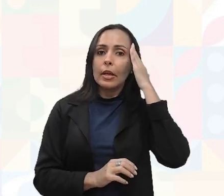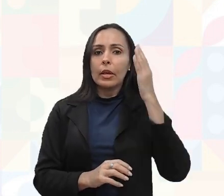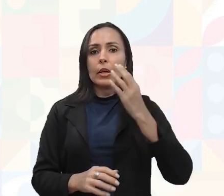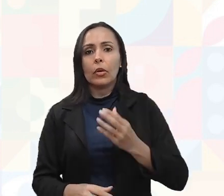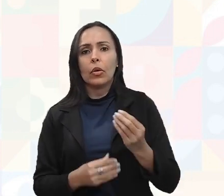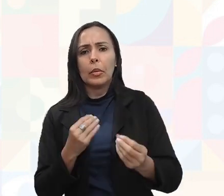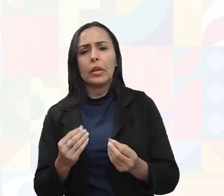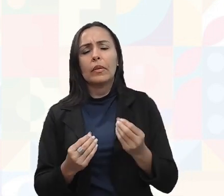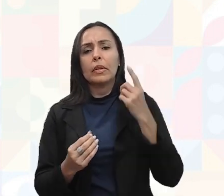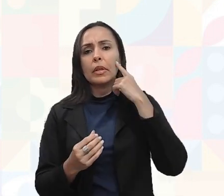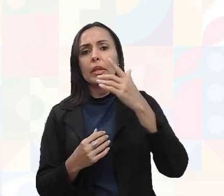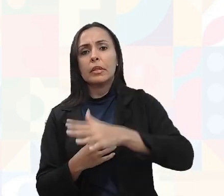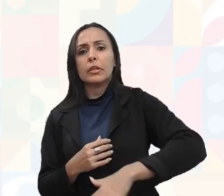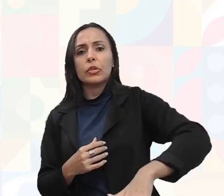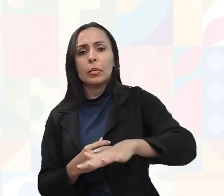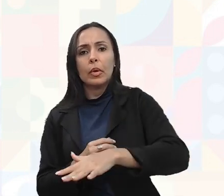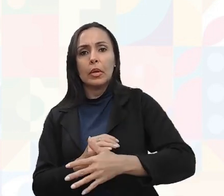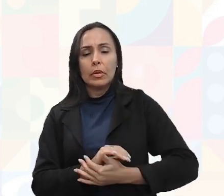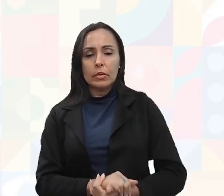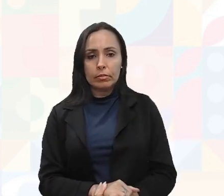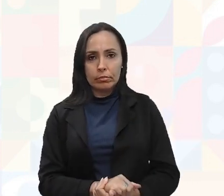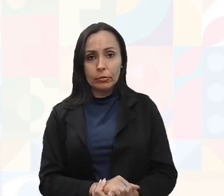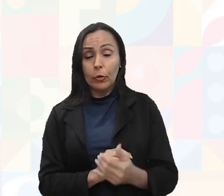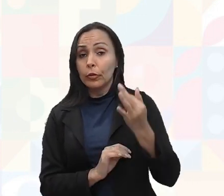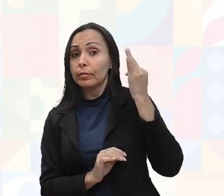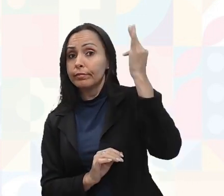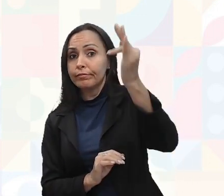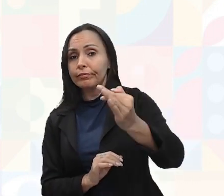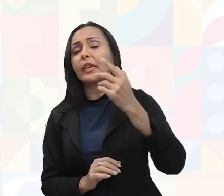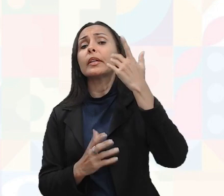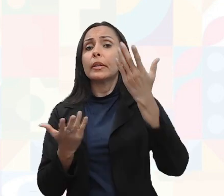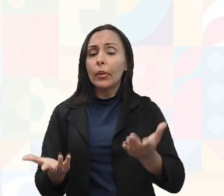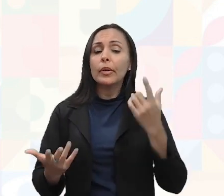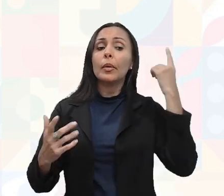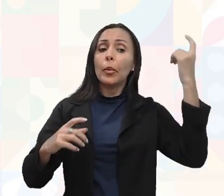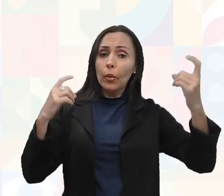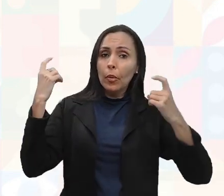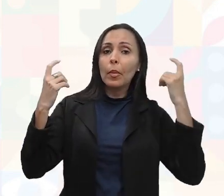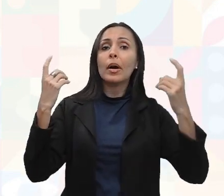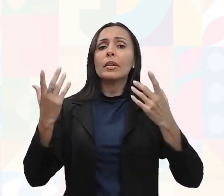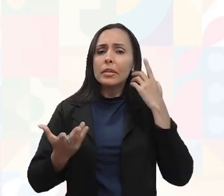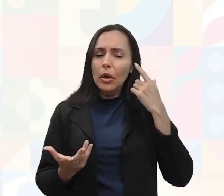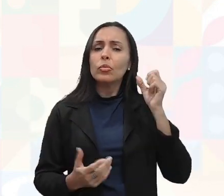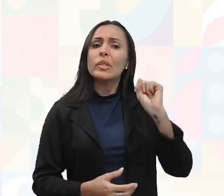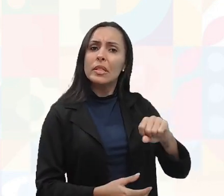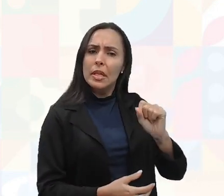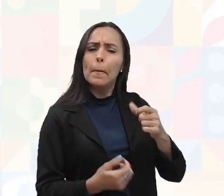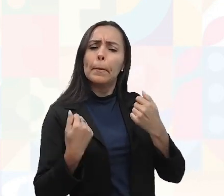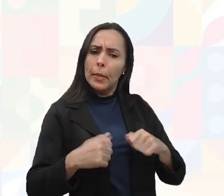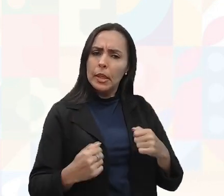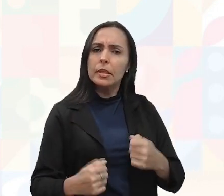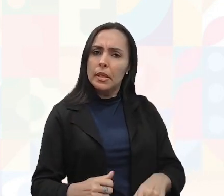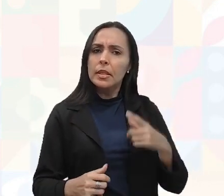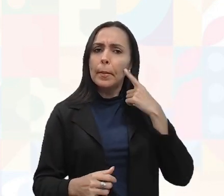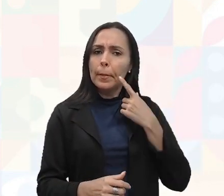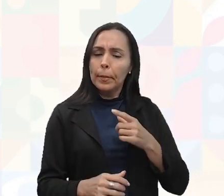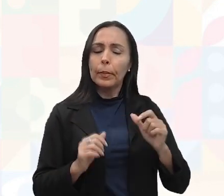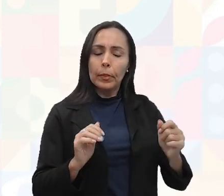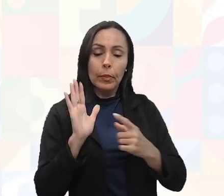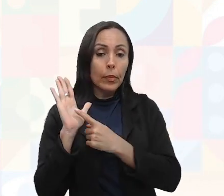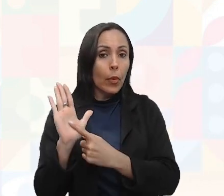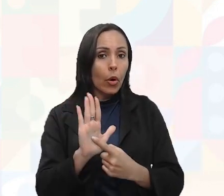esse espaço no futuro. Então, sempre tem essa preocupação muito aí da gente poder mostrar ao